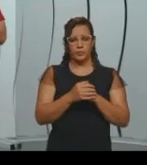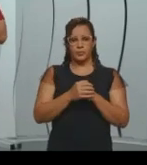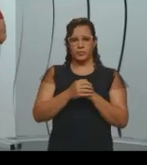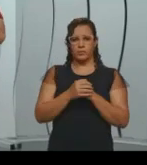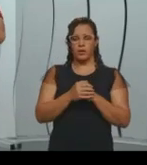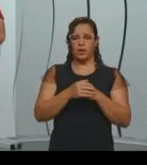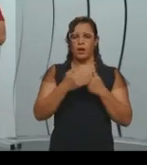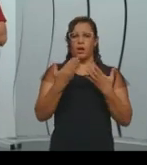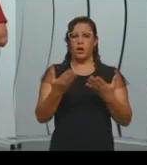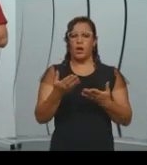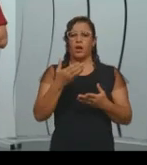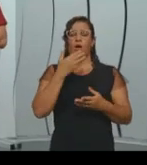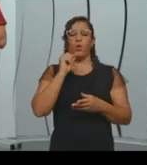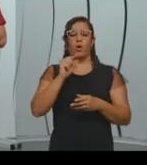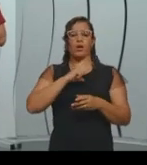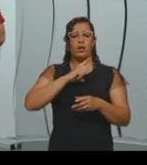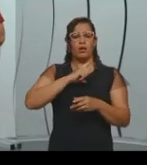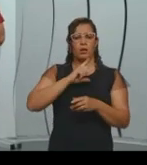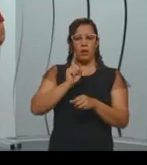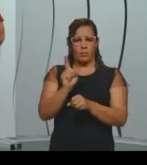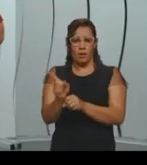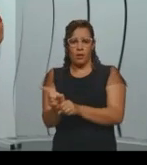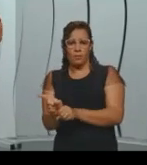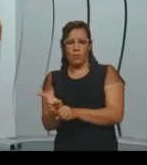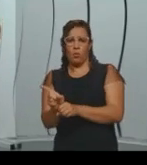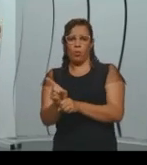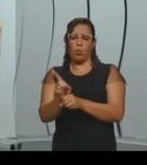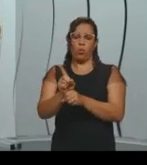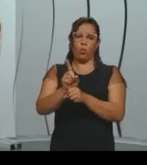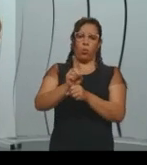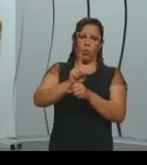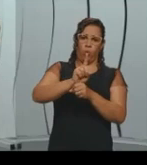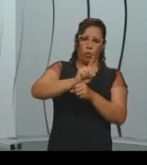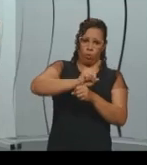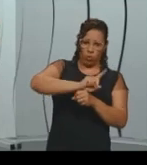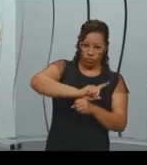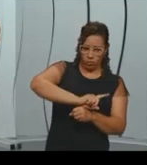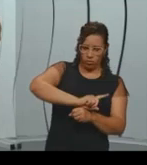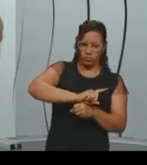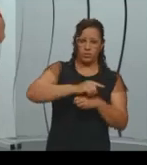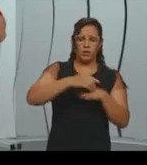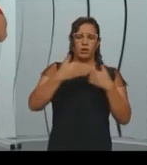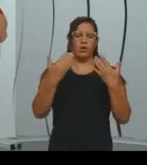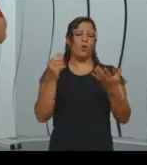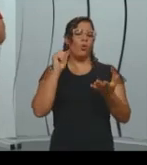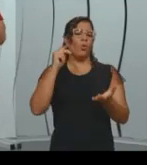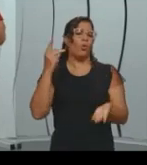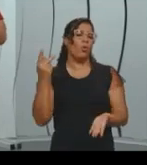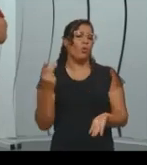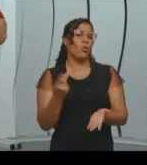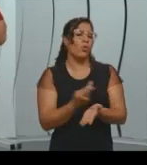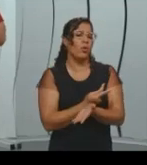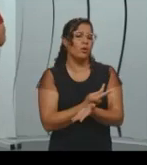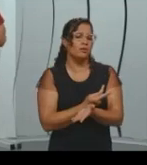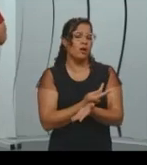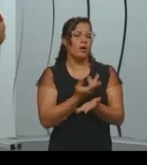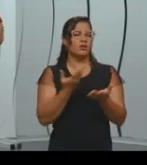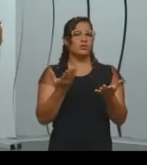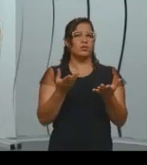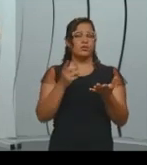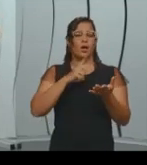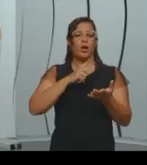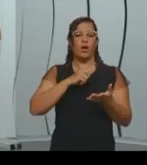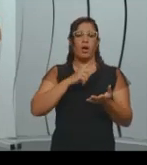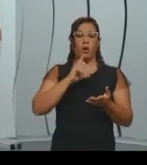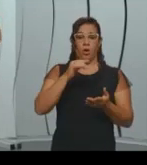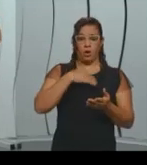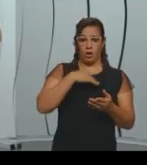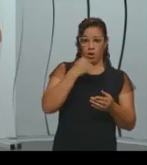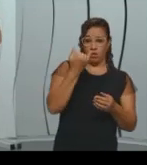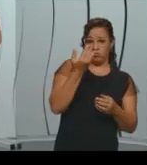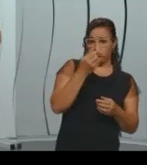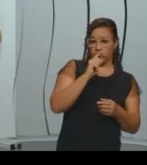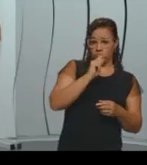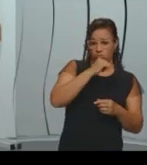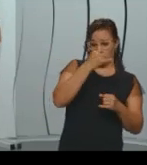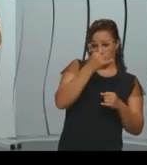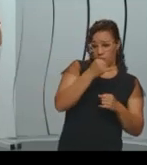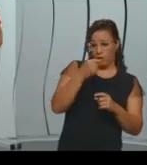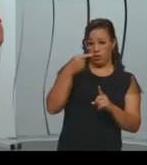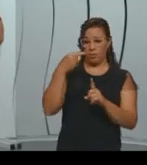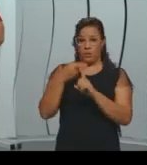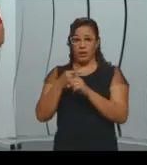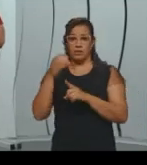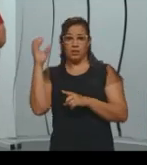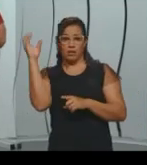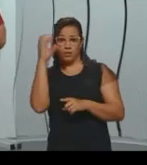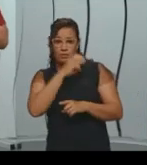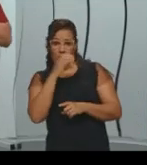movimento que é chamado de retardado, ele só acontece quando o sinal da velocidade e o sinal da aceleração